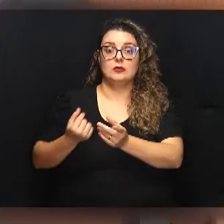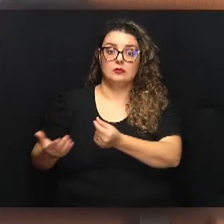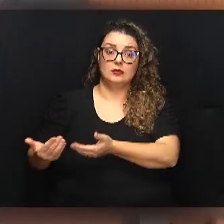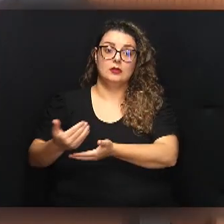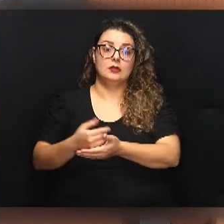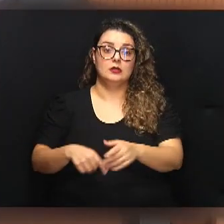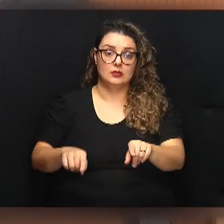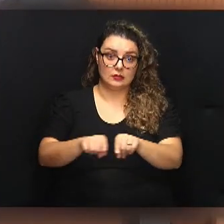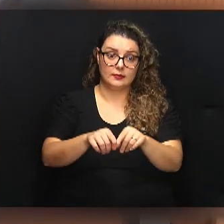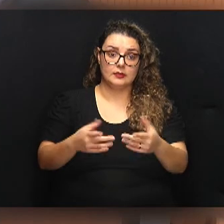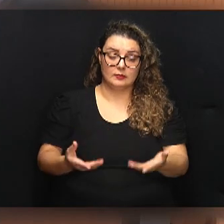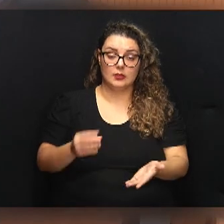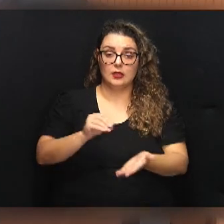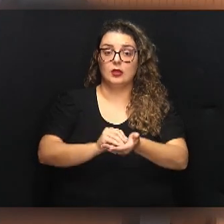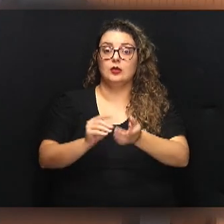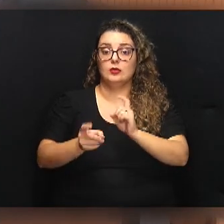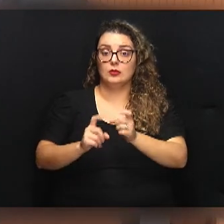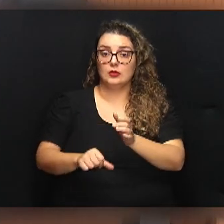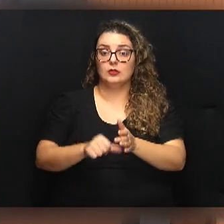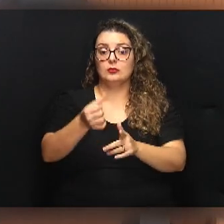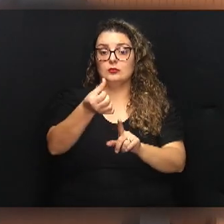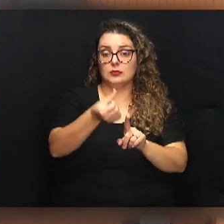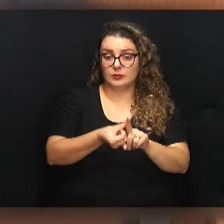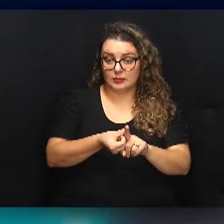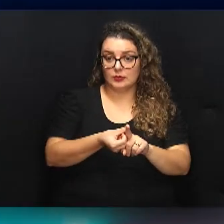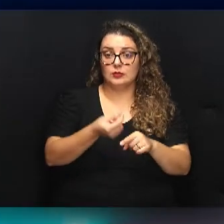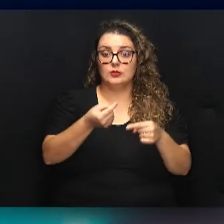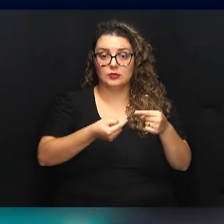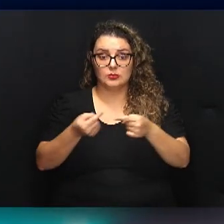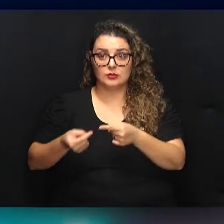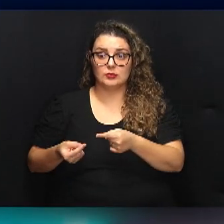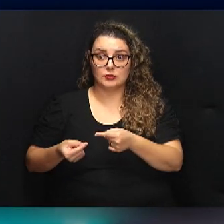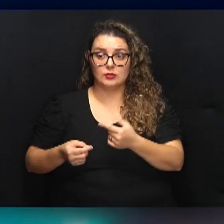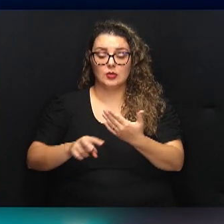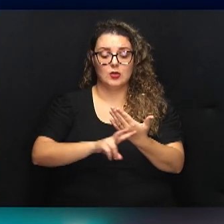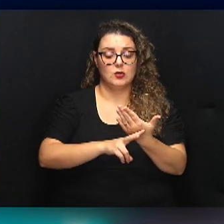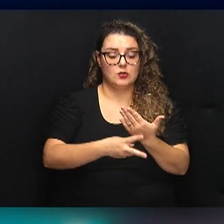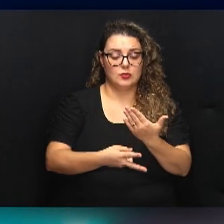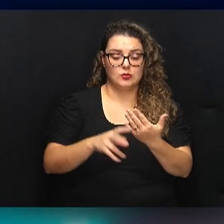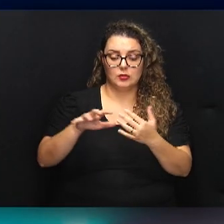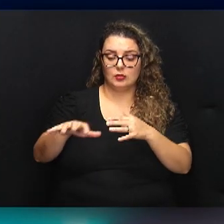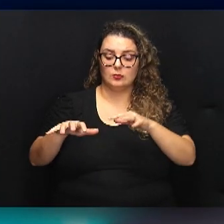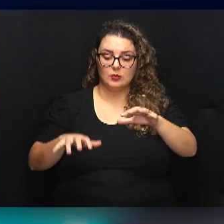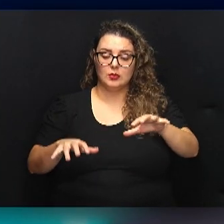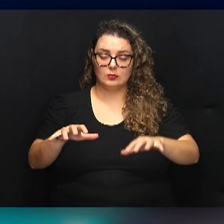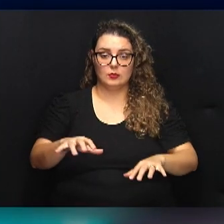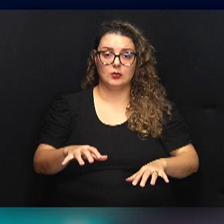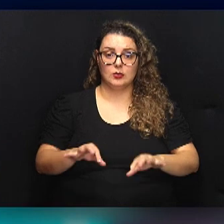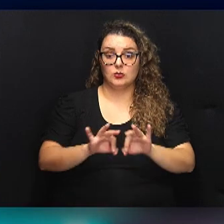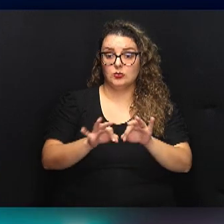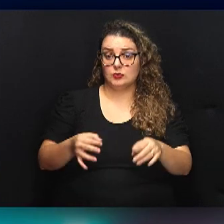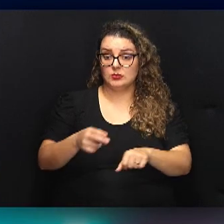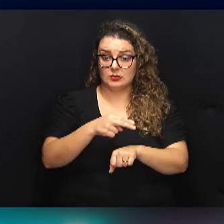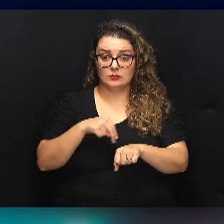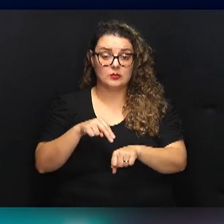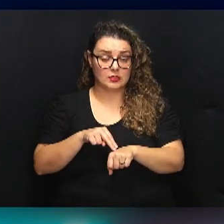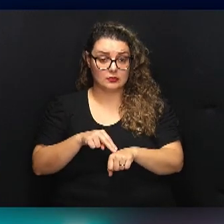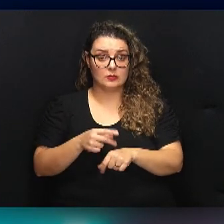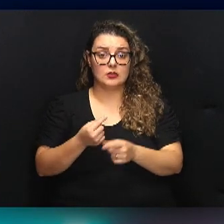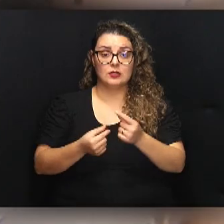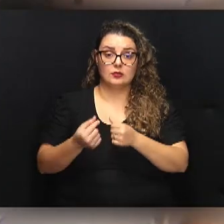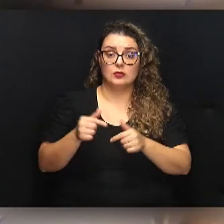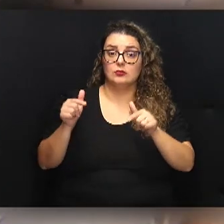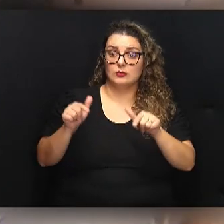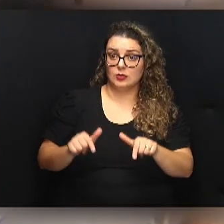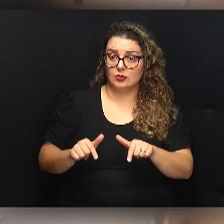A última reunião do primeiro semestre discutiu os impactos setoriais no Simples Nacional e na economia